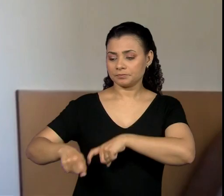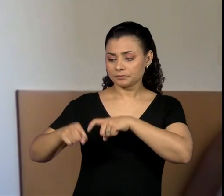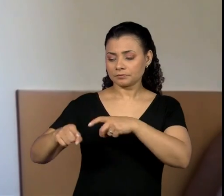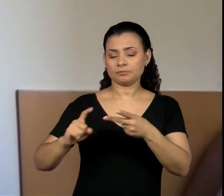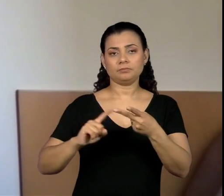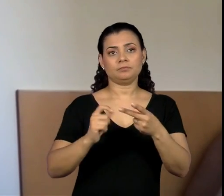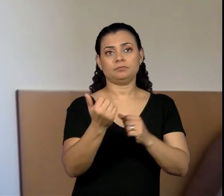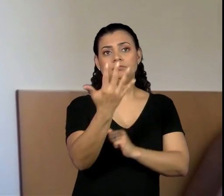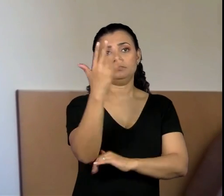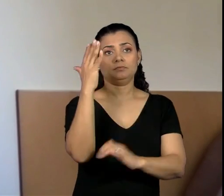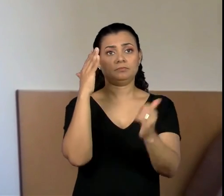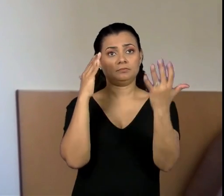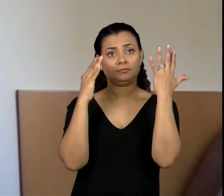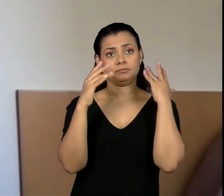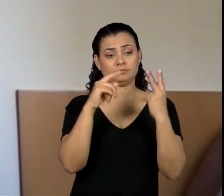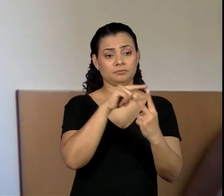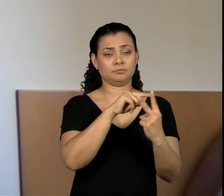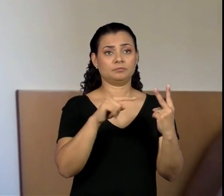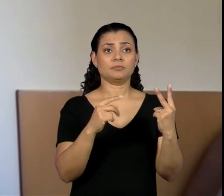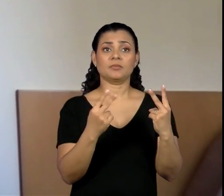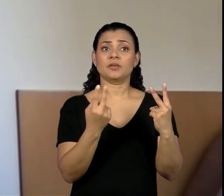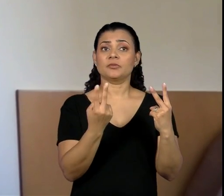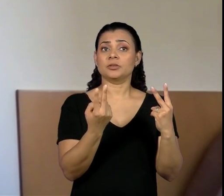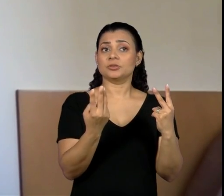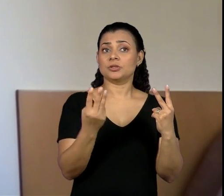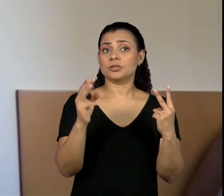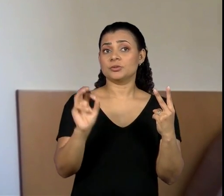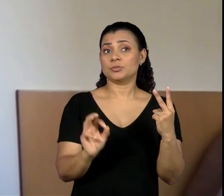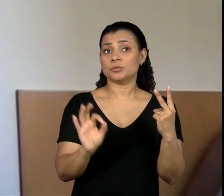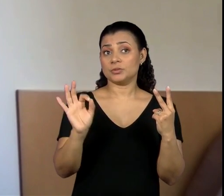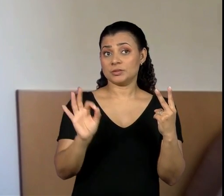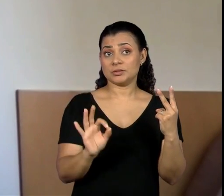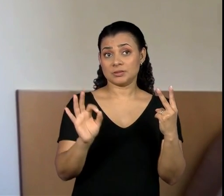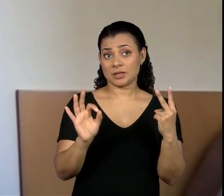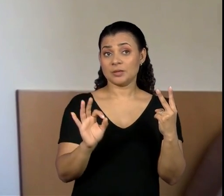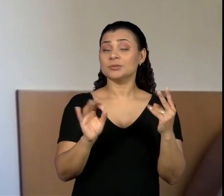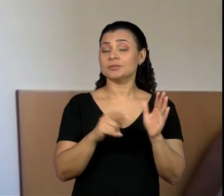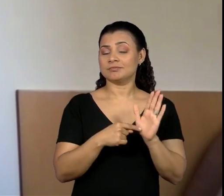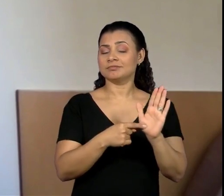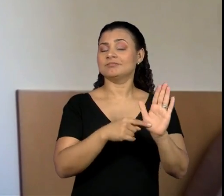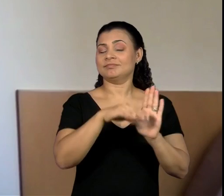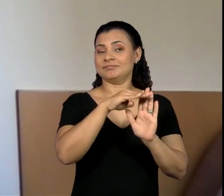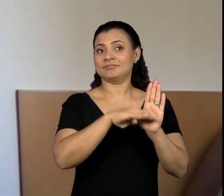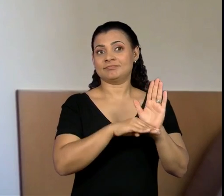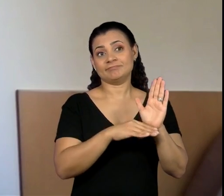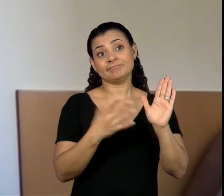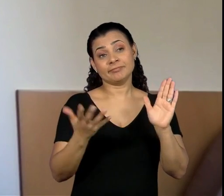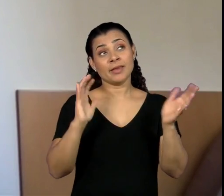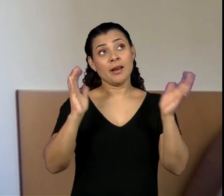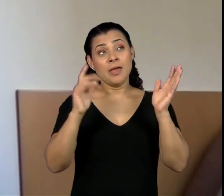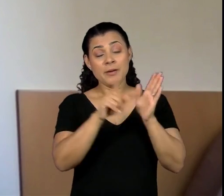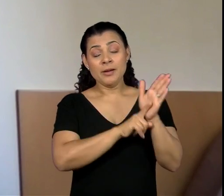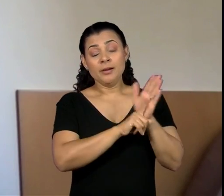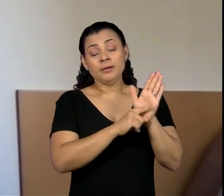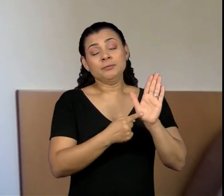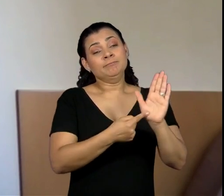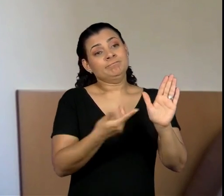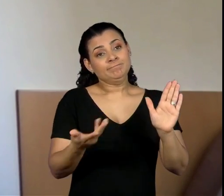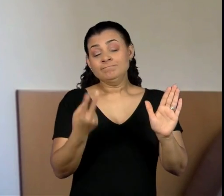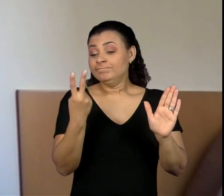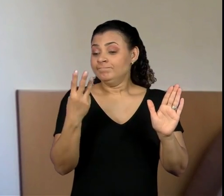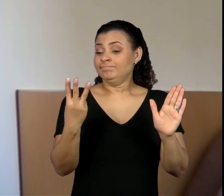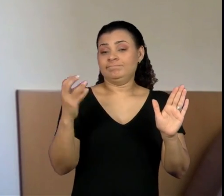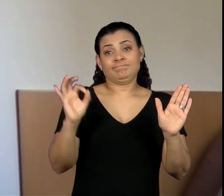das florestas é 23%, segundo o painel intergovernamental sobre mudança do clima, né?